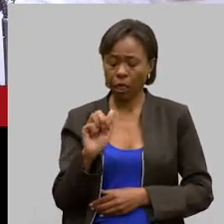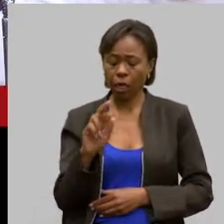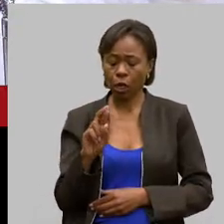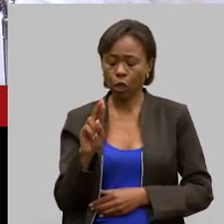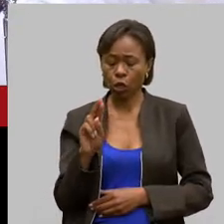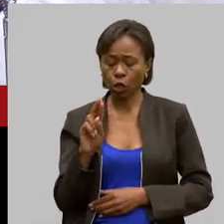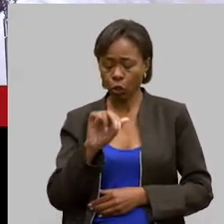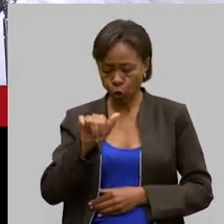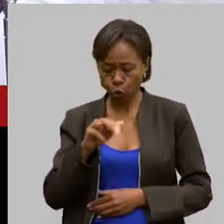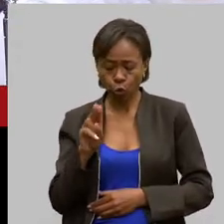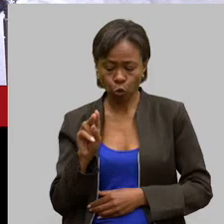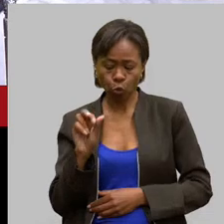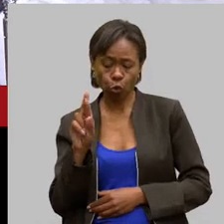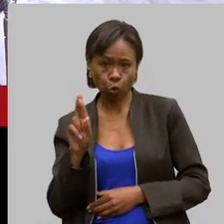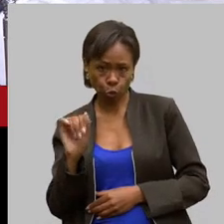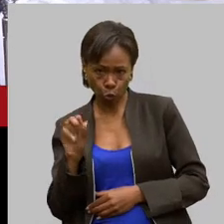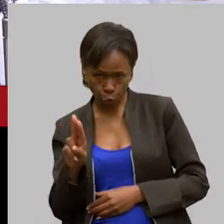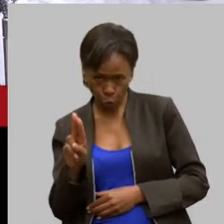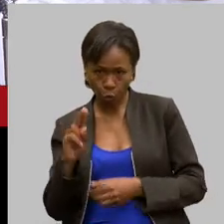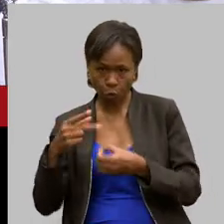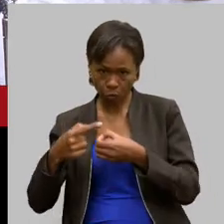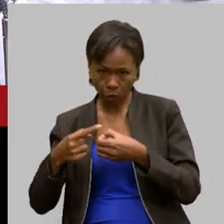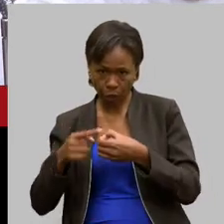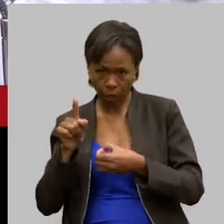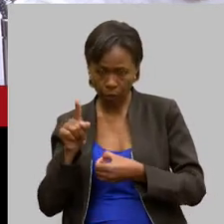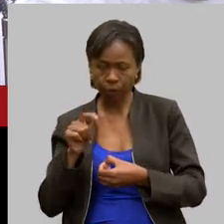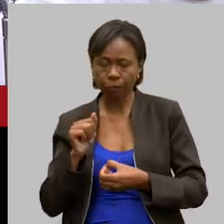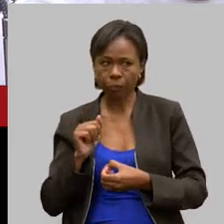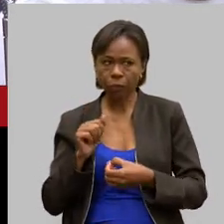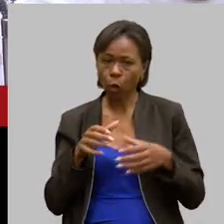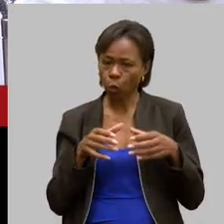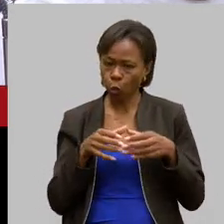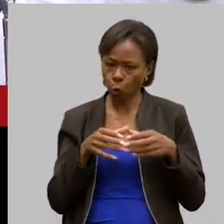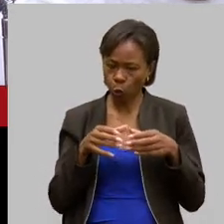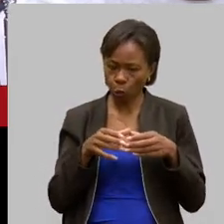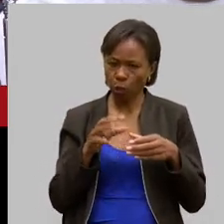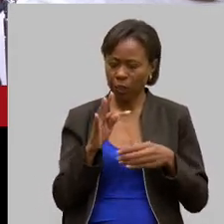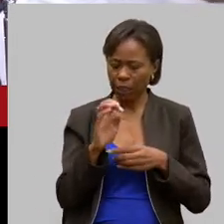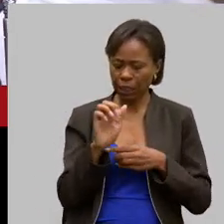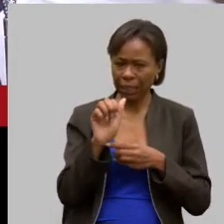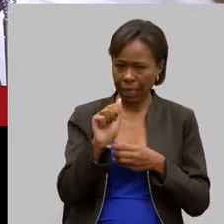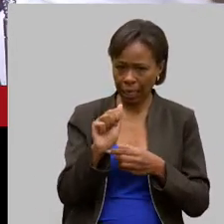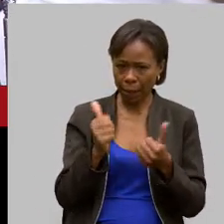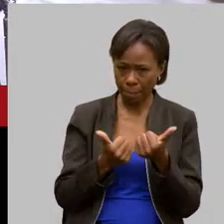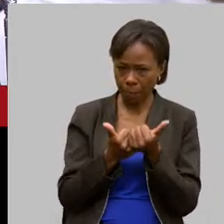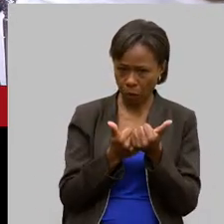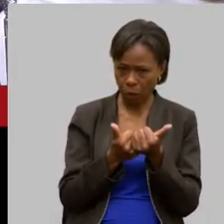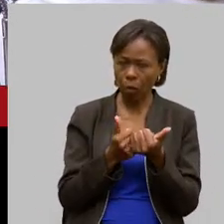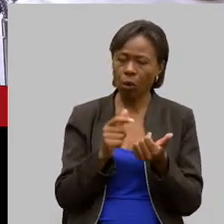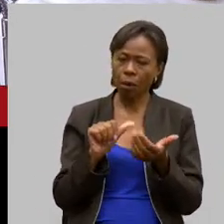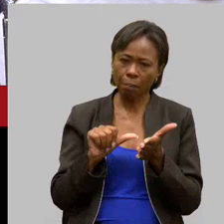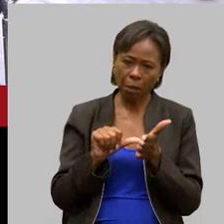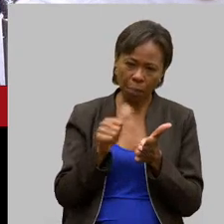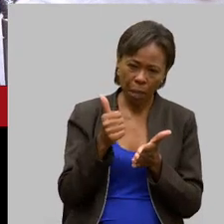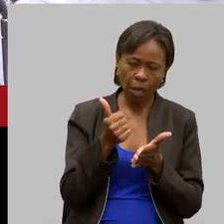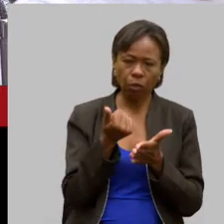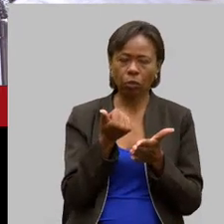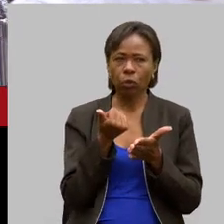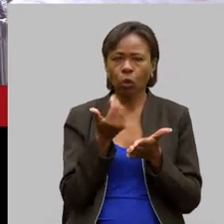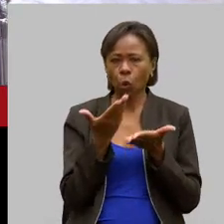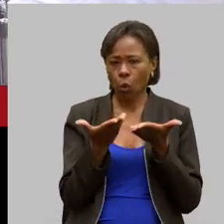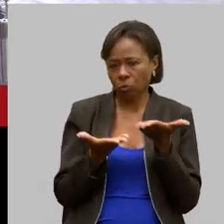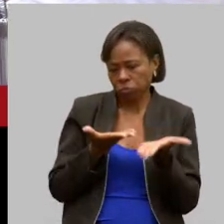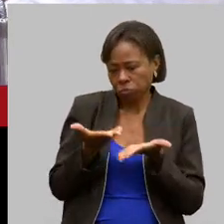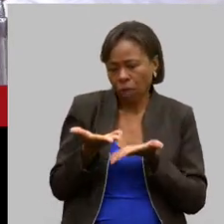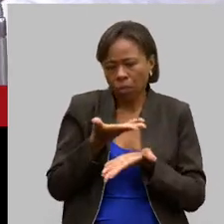que começou primeiro com o grupo de terapêutico as mães juntando contando